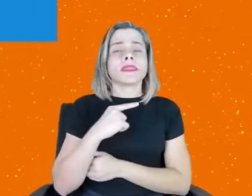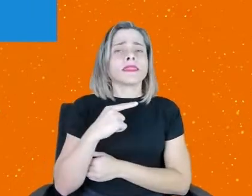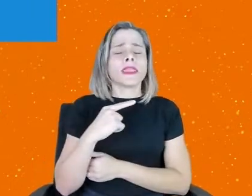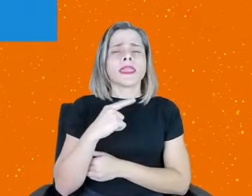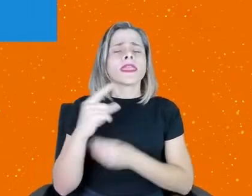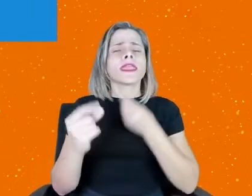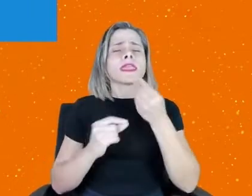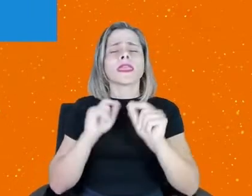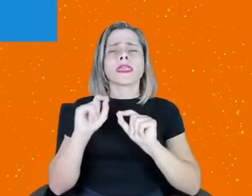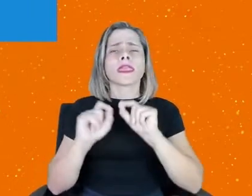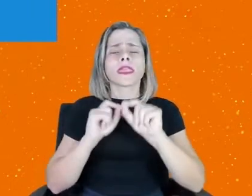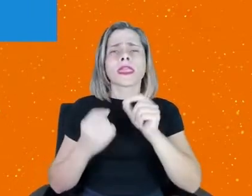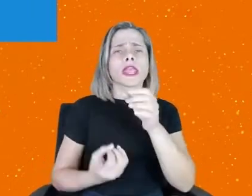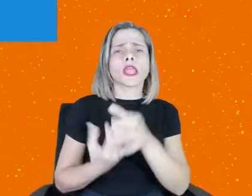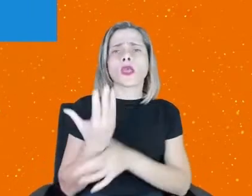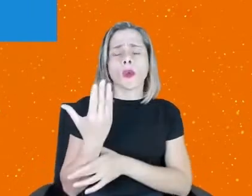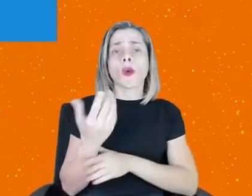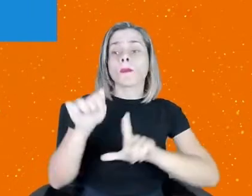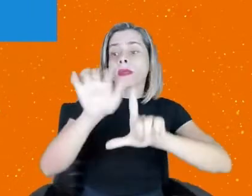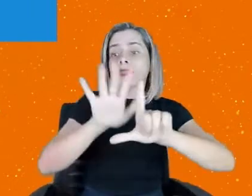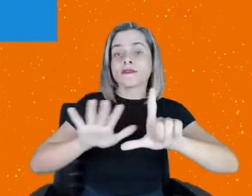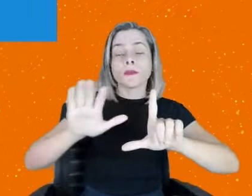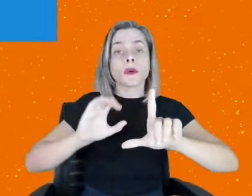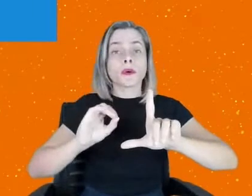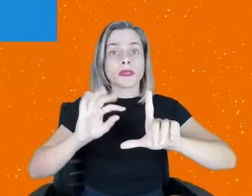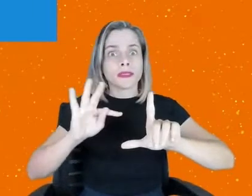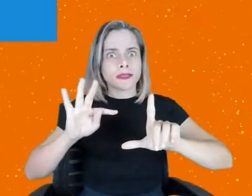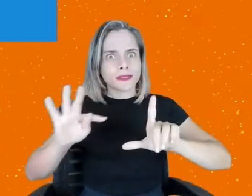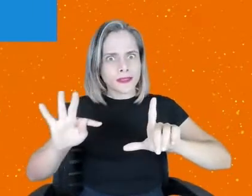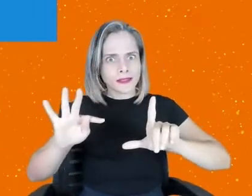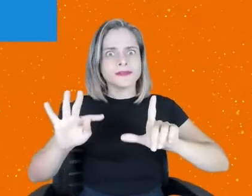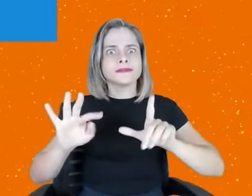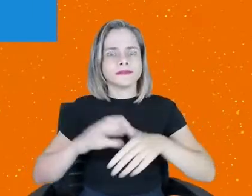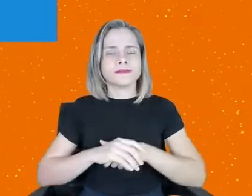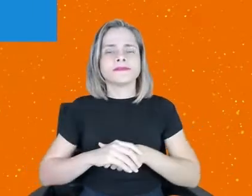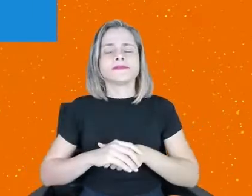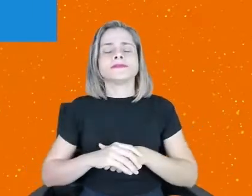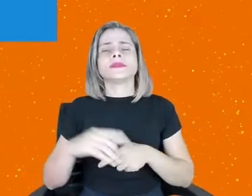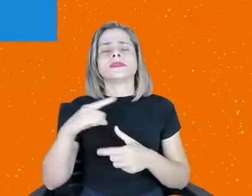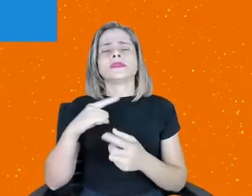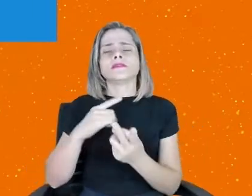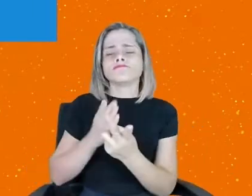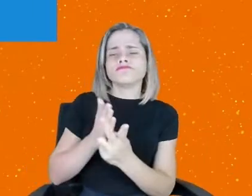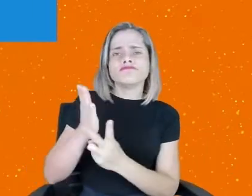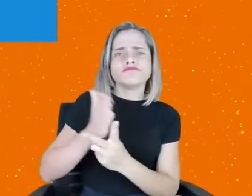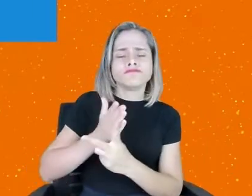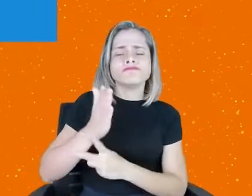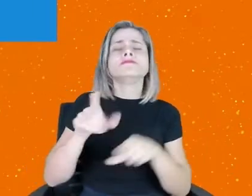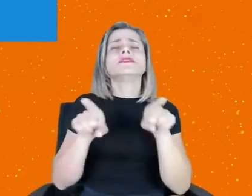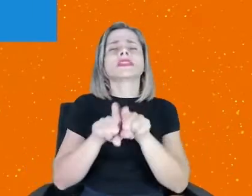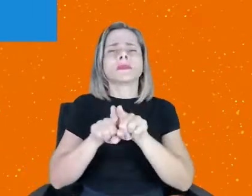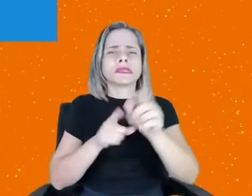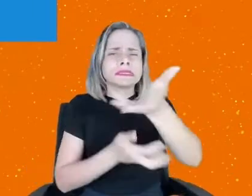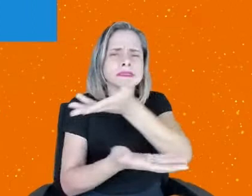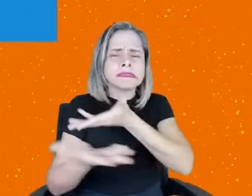exatamente as plataformas até ter é que oferece nessa bidirecionalidade e essa interatividade